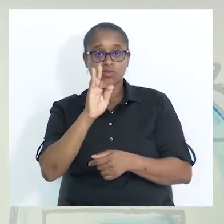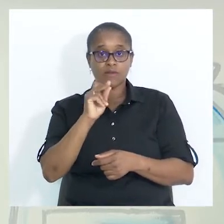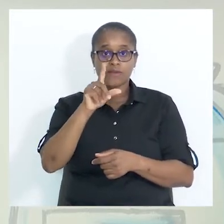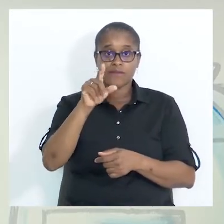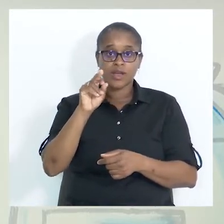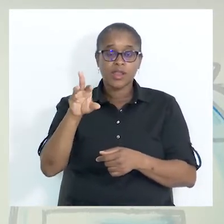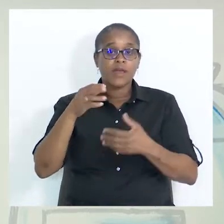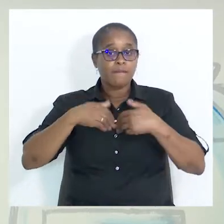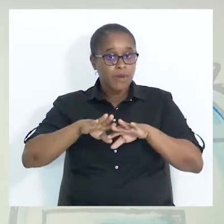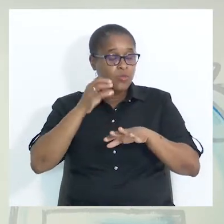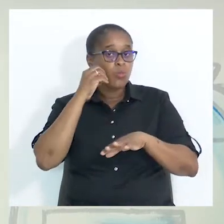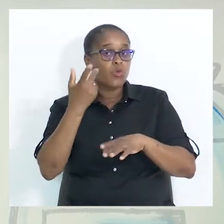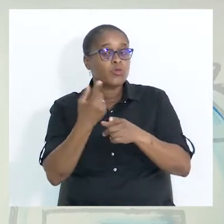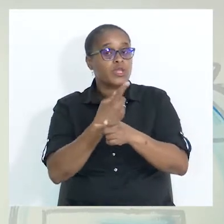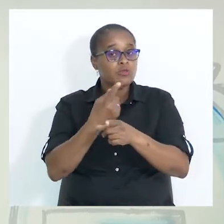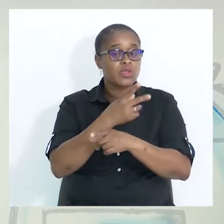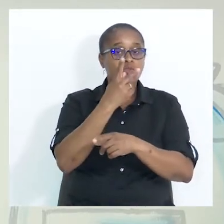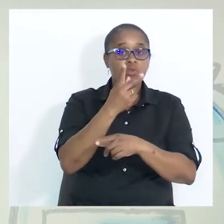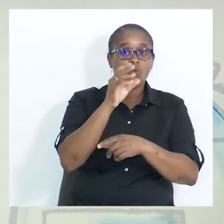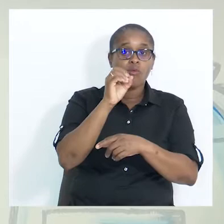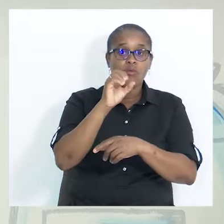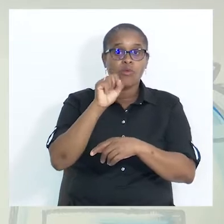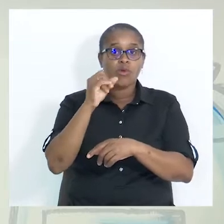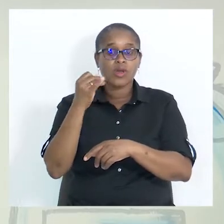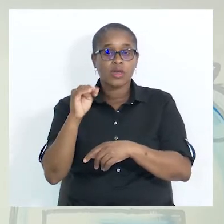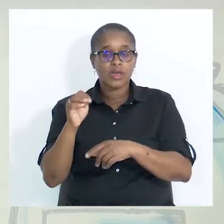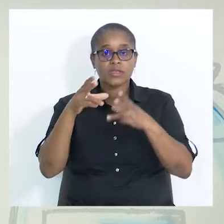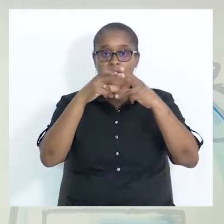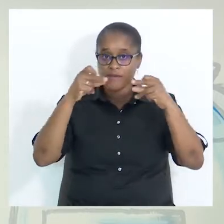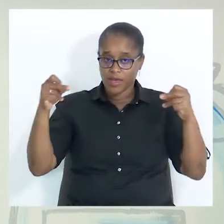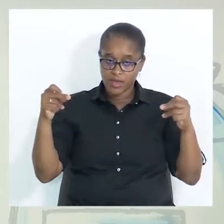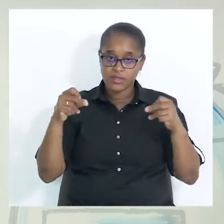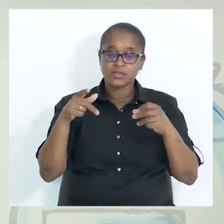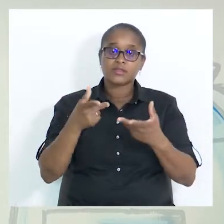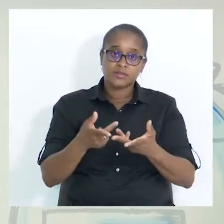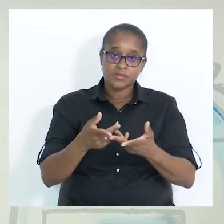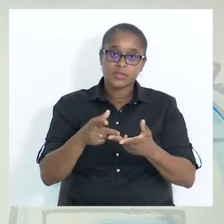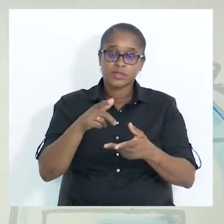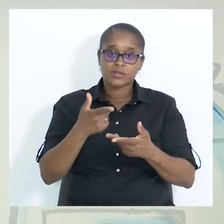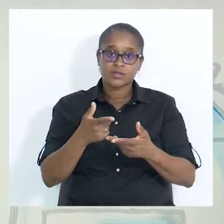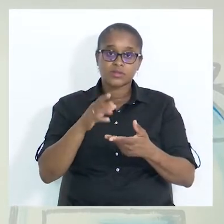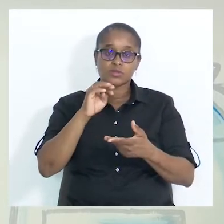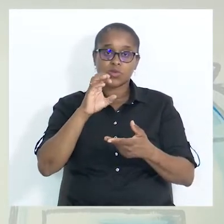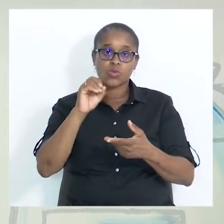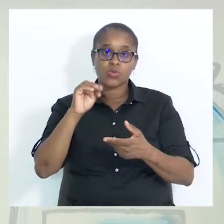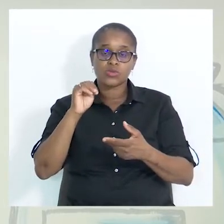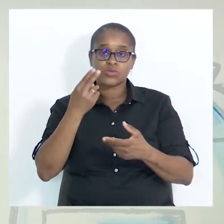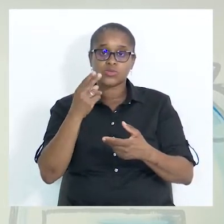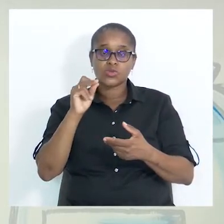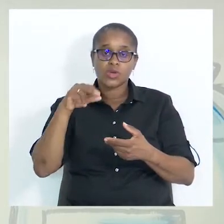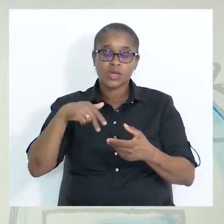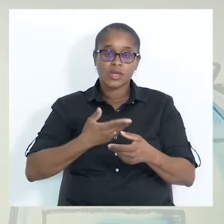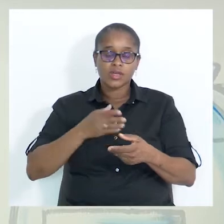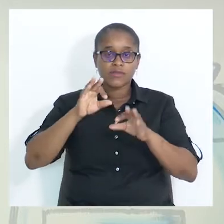como se trata de elementos vogais na frase, trata-se de uma consoante final, é a parte